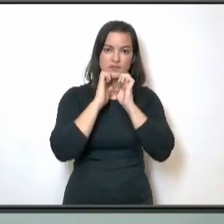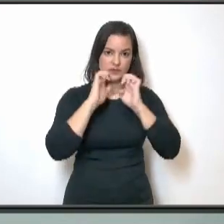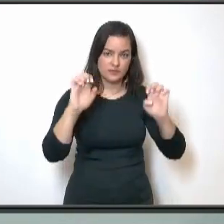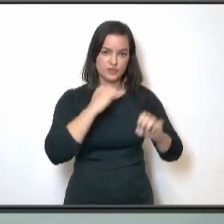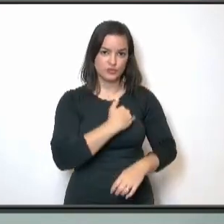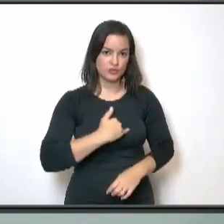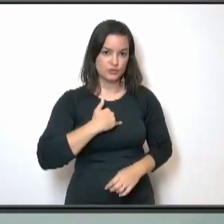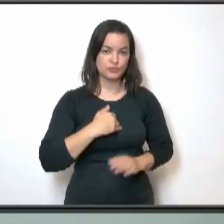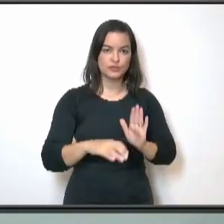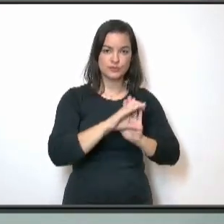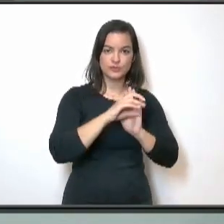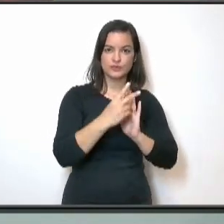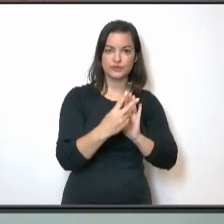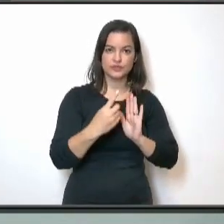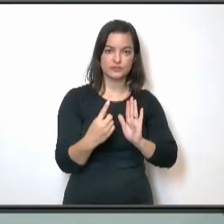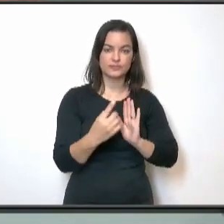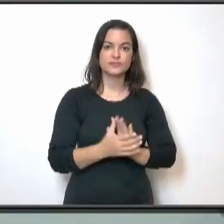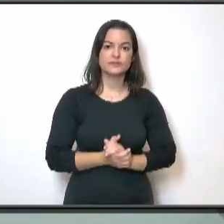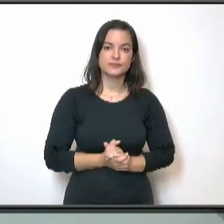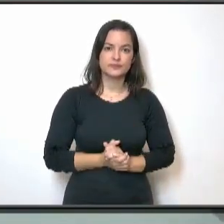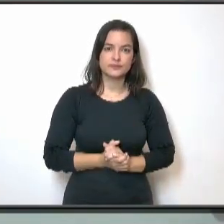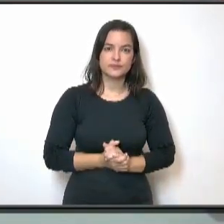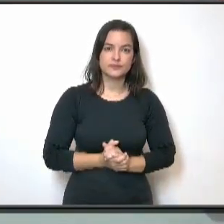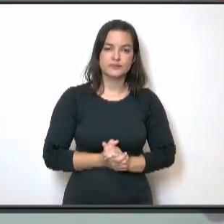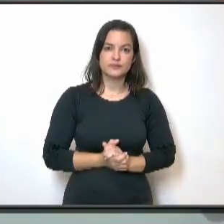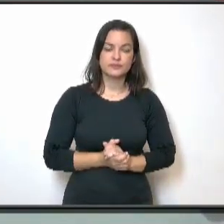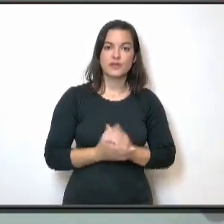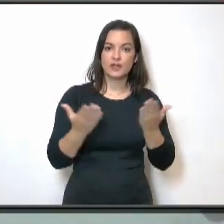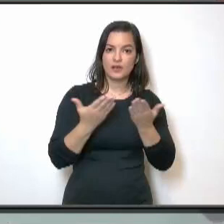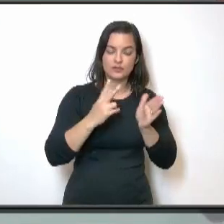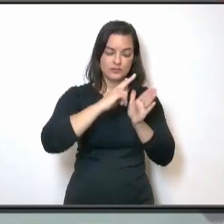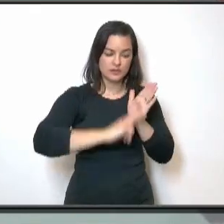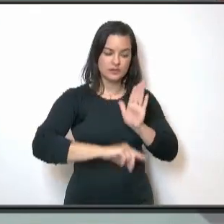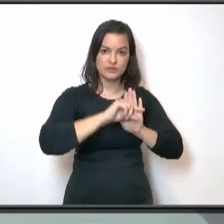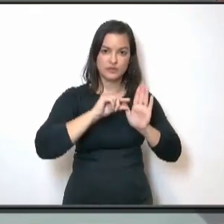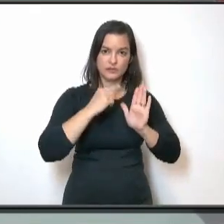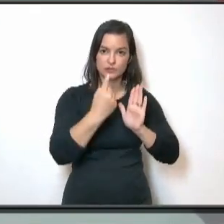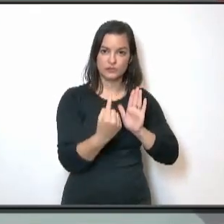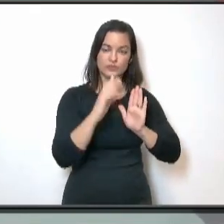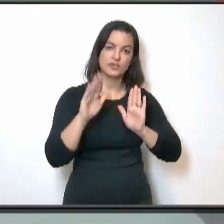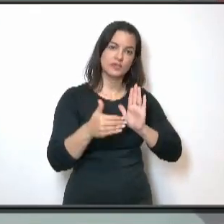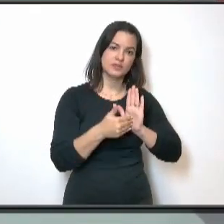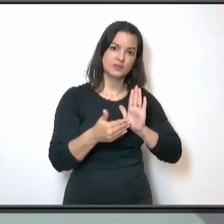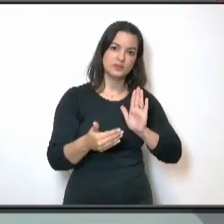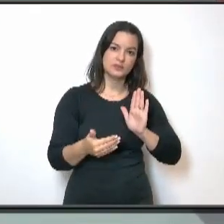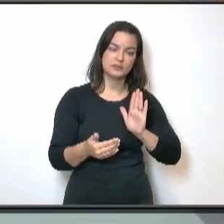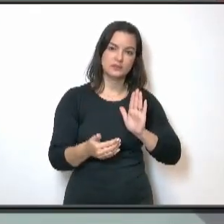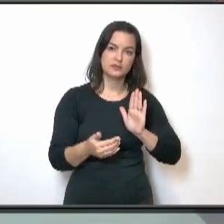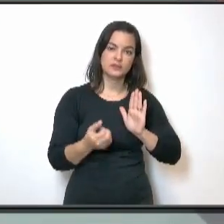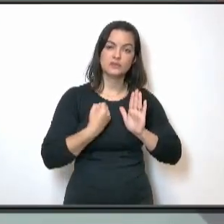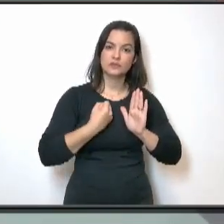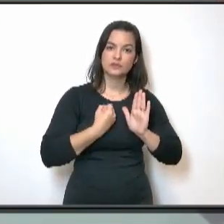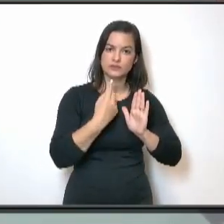segundo João, capítulo 21. Nós vamos ler do verso 1 ao verso de